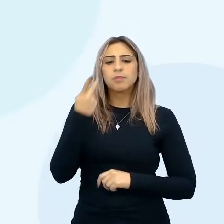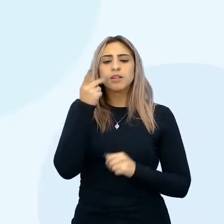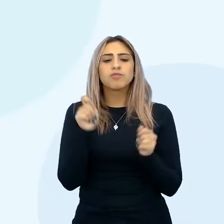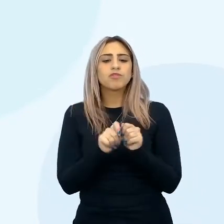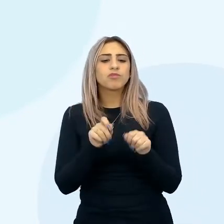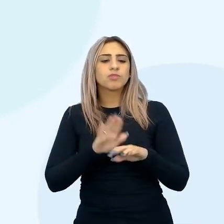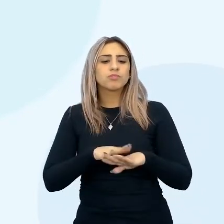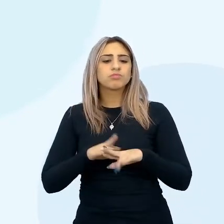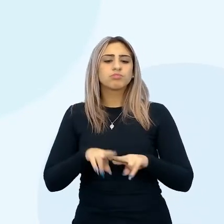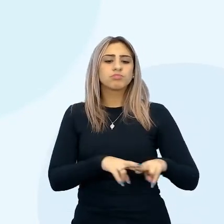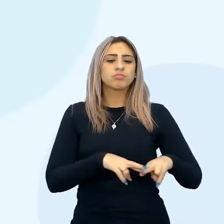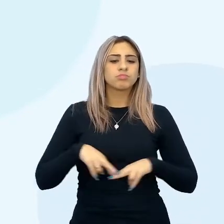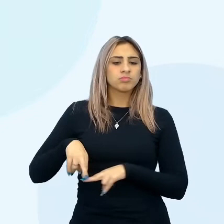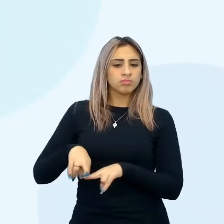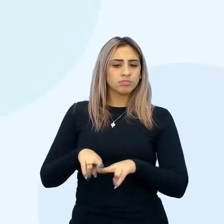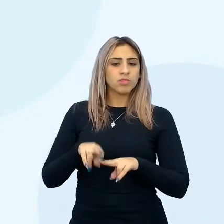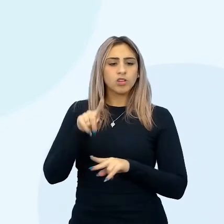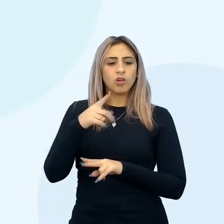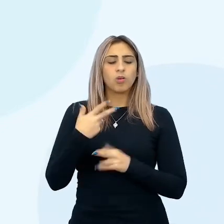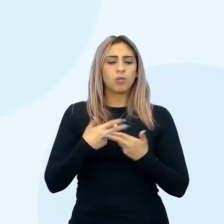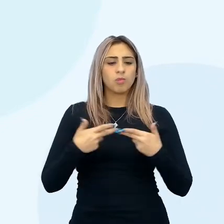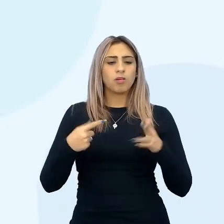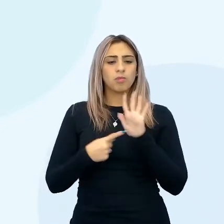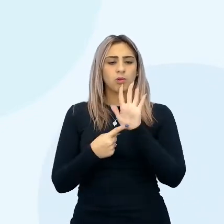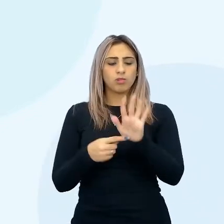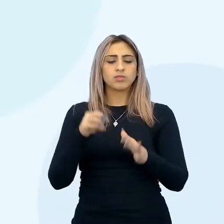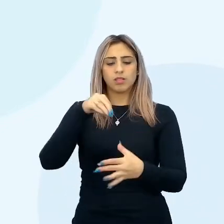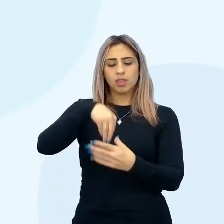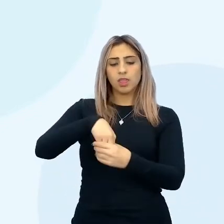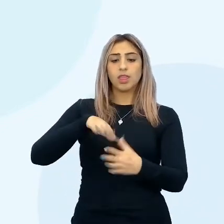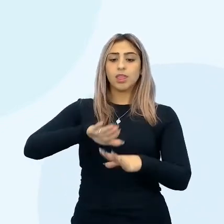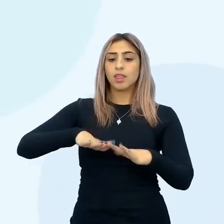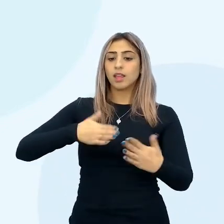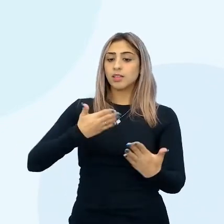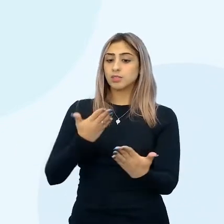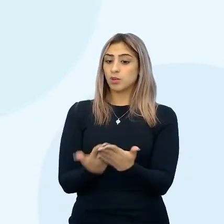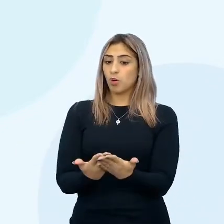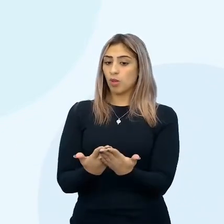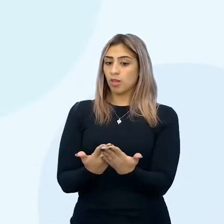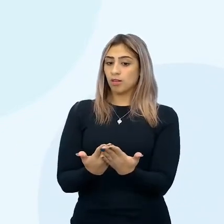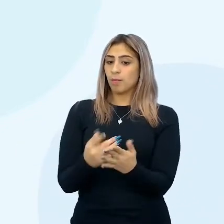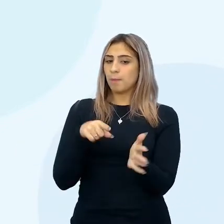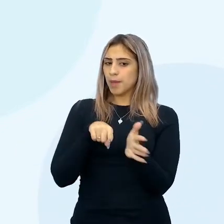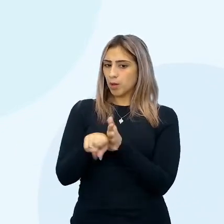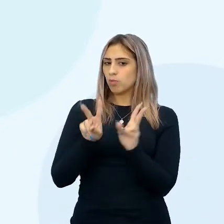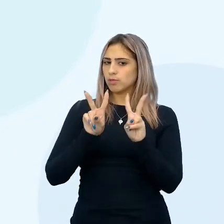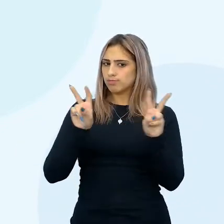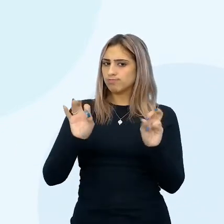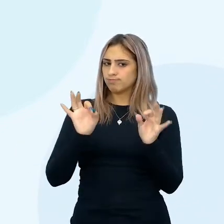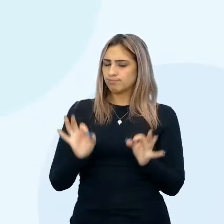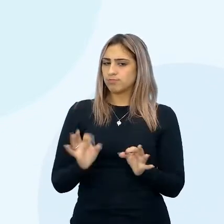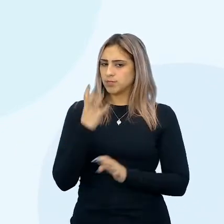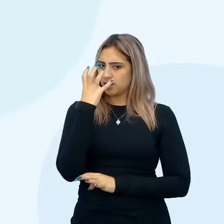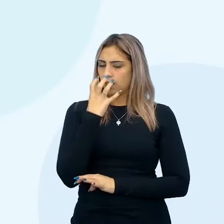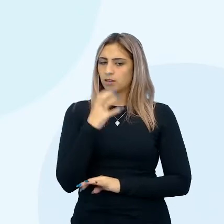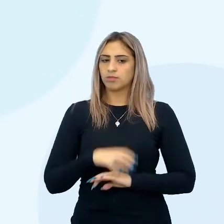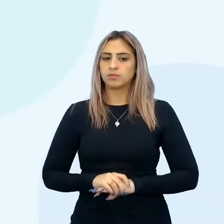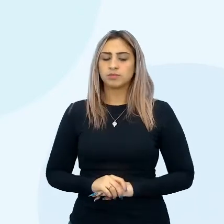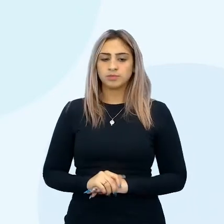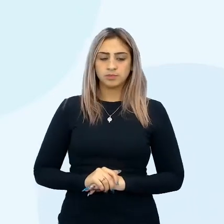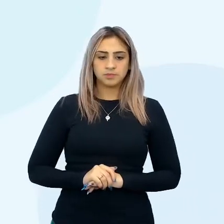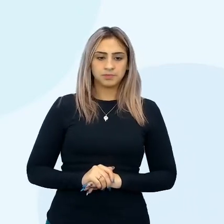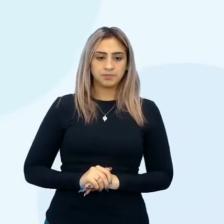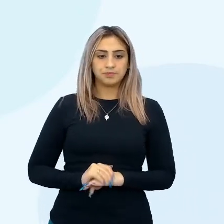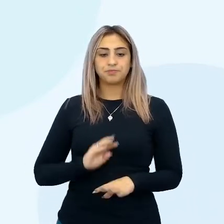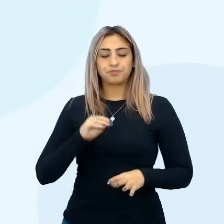para a realização de uma mostra de cinema na escola? Agora específico, né? Vamos lá, então. Tem várias formas.